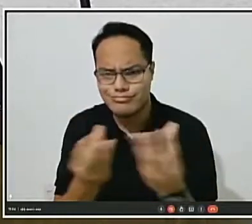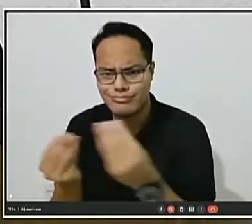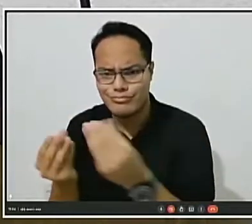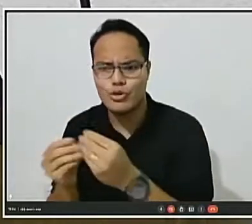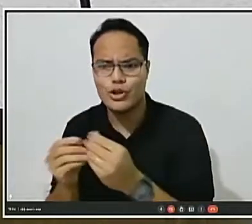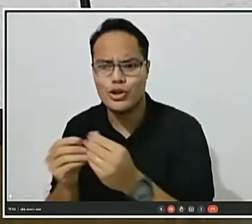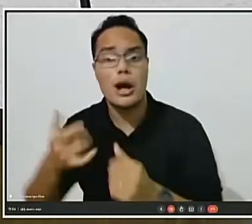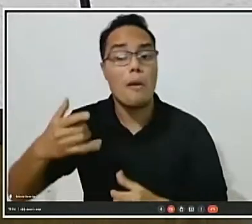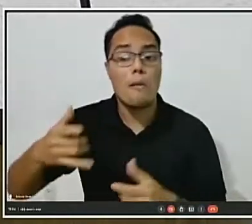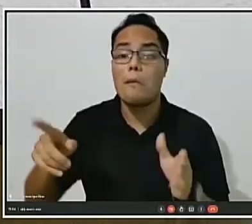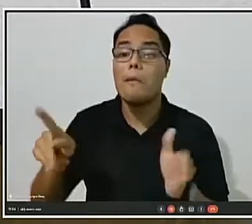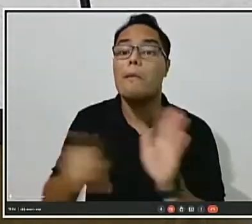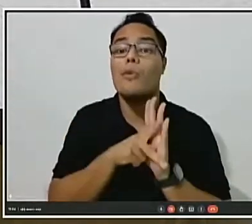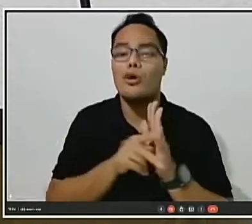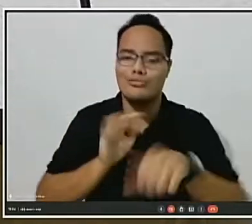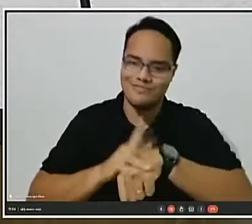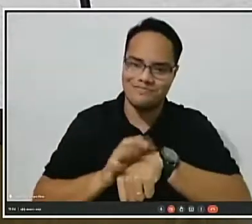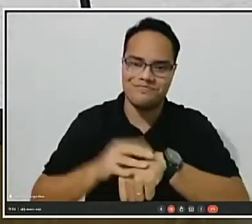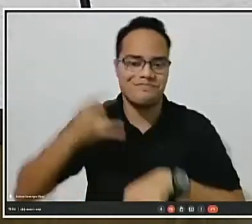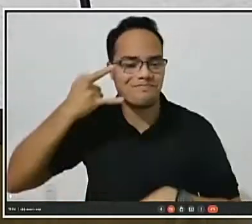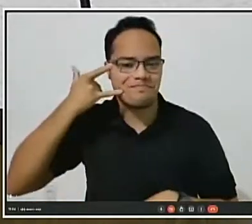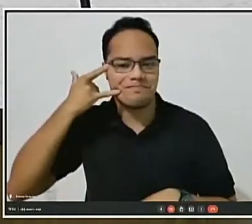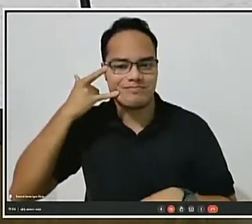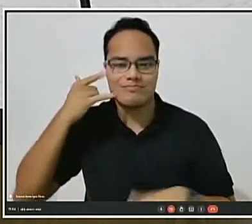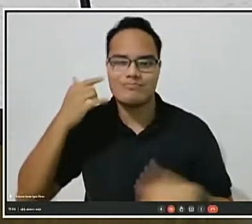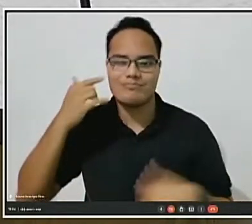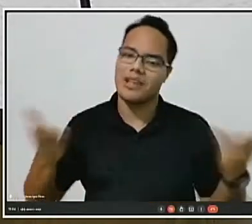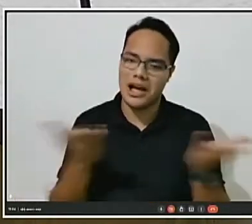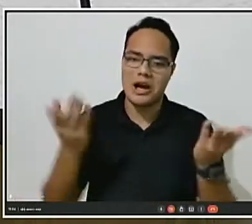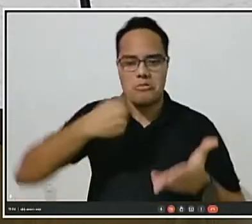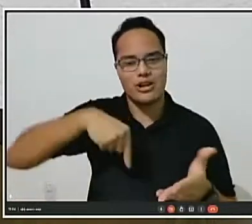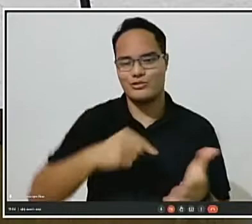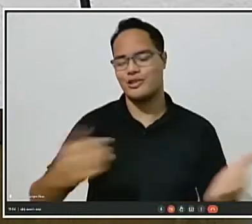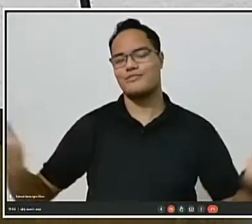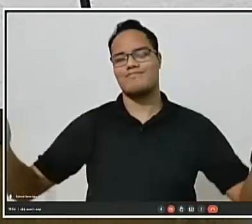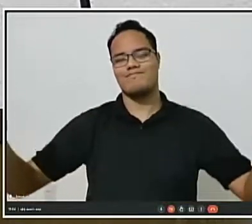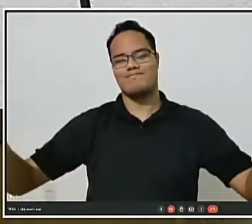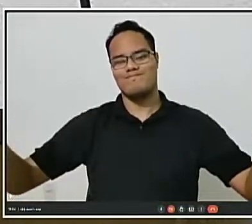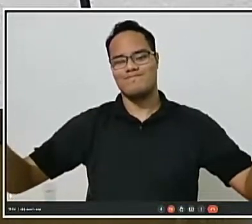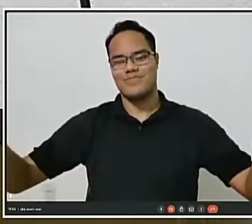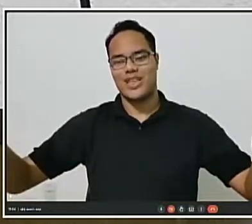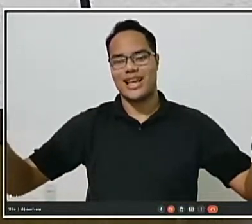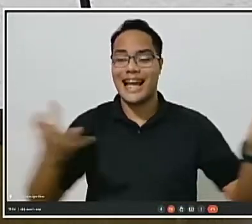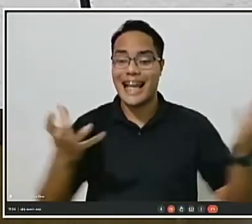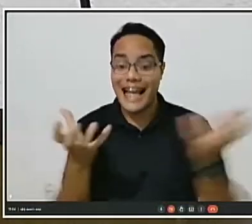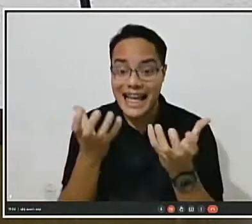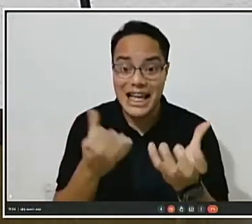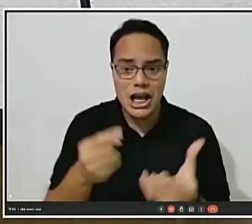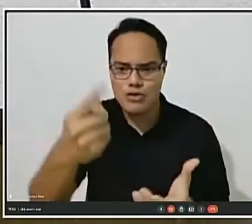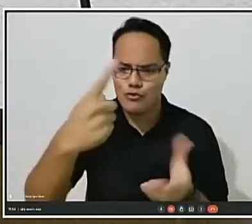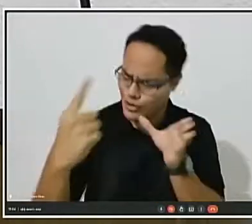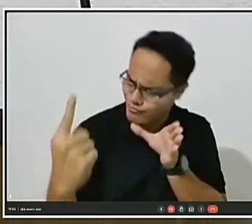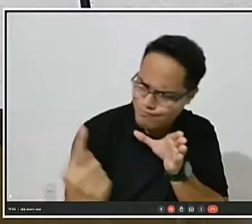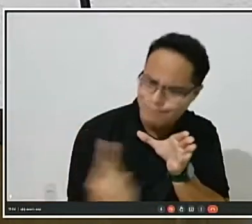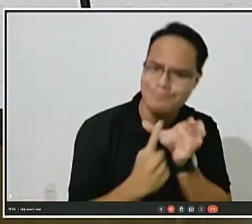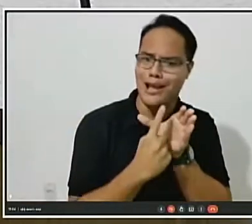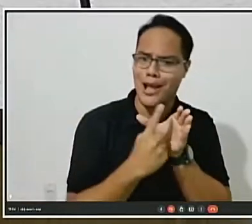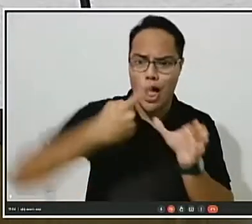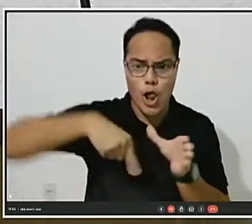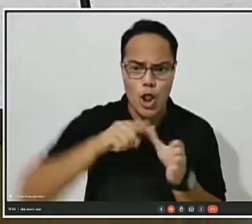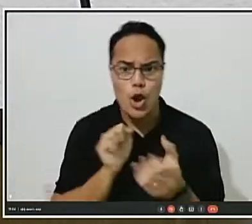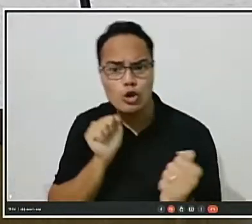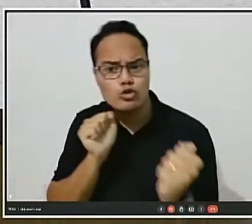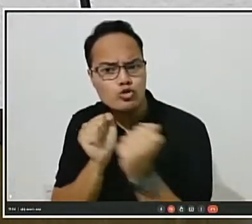Estamos com as mãos estendidas e esperamos encontrar a sua, para juntas e juntos nos movermos nesta direção.